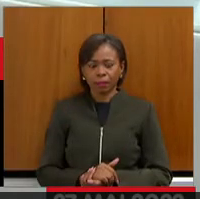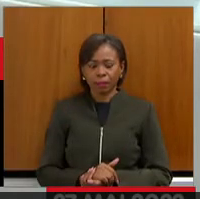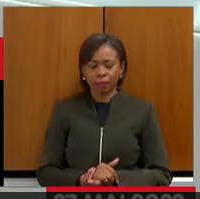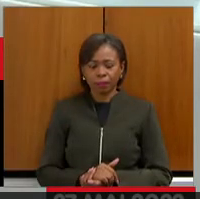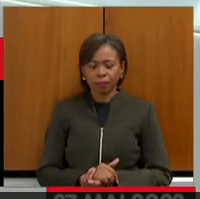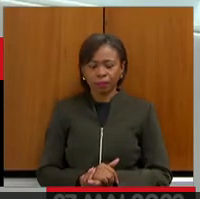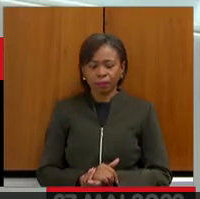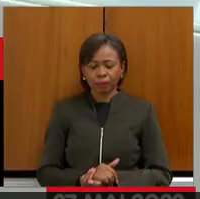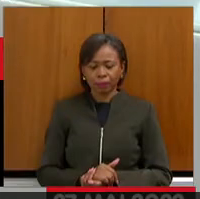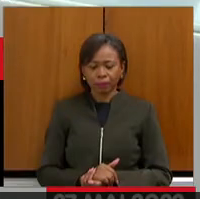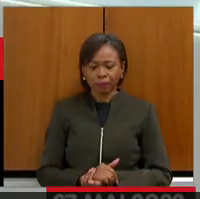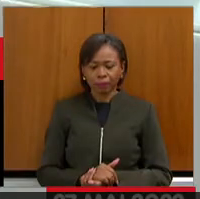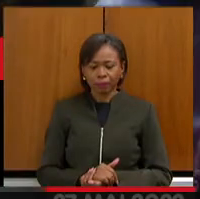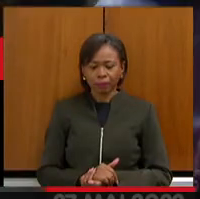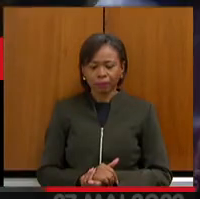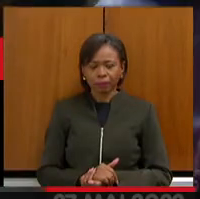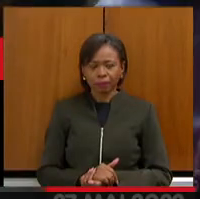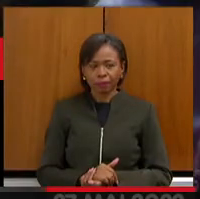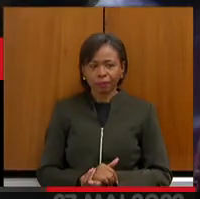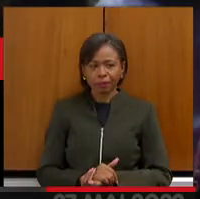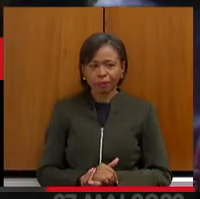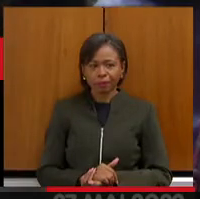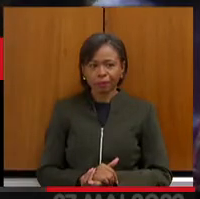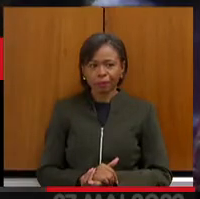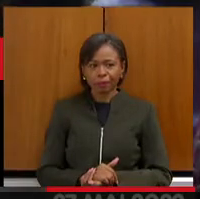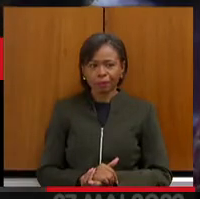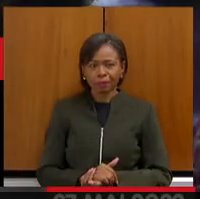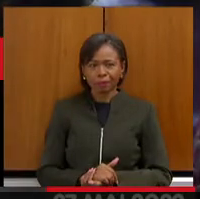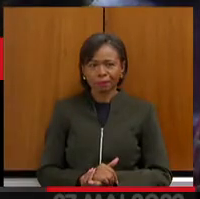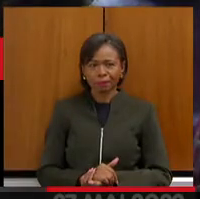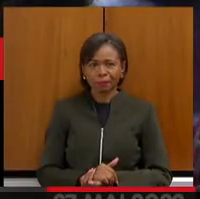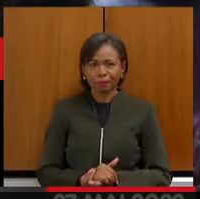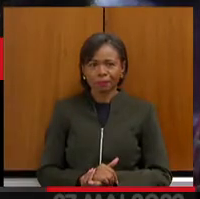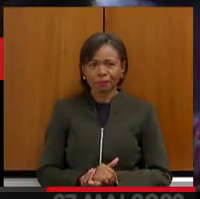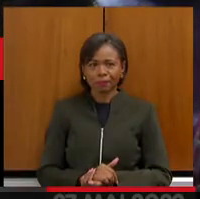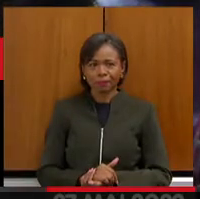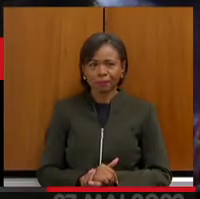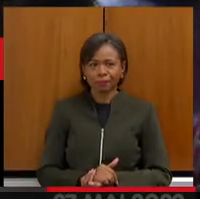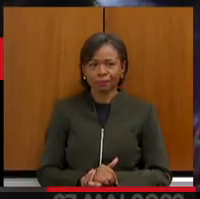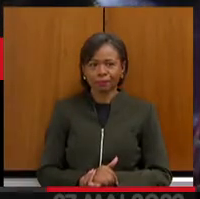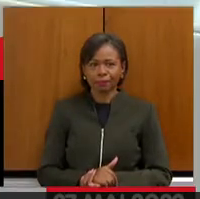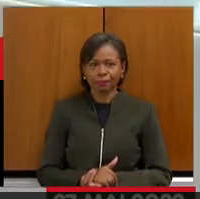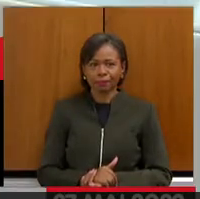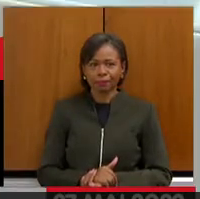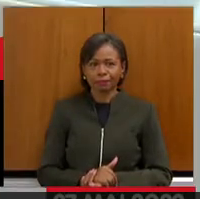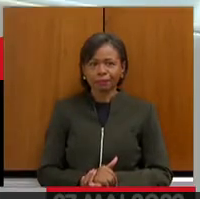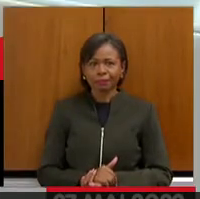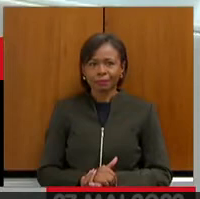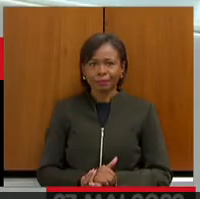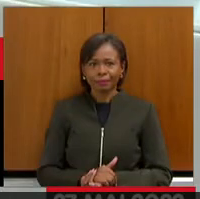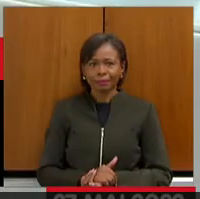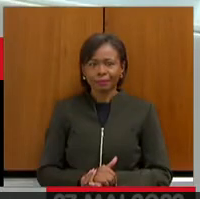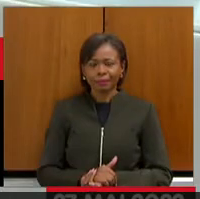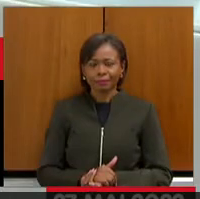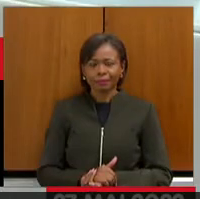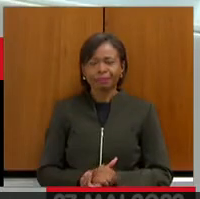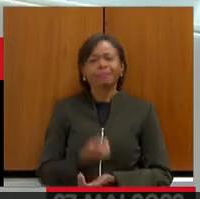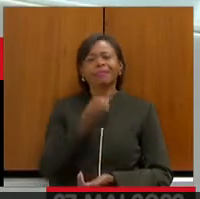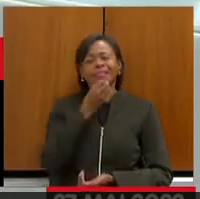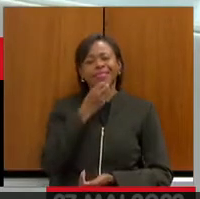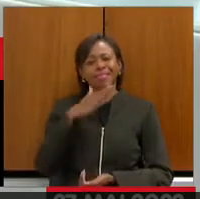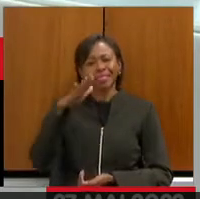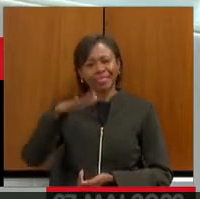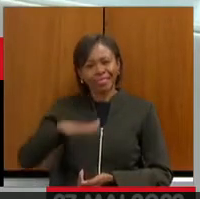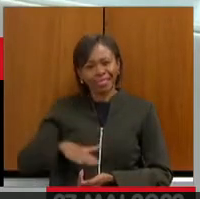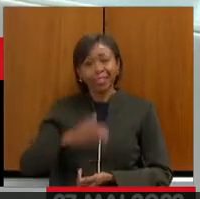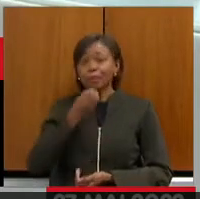e pega e arranca jurei a boa